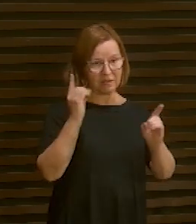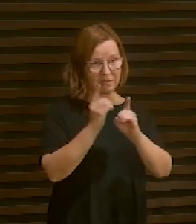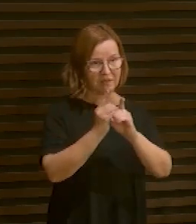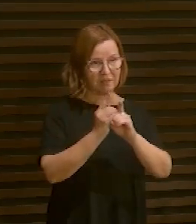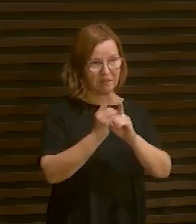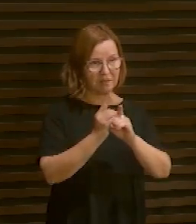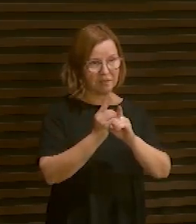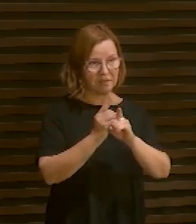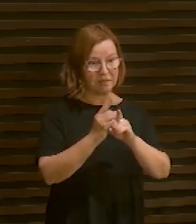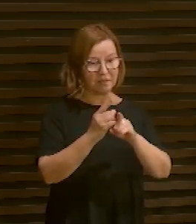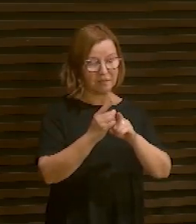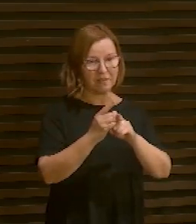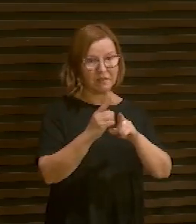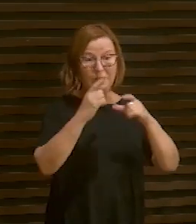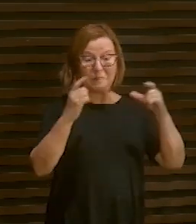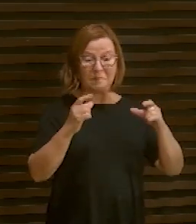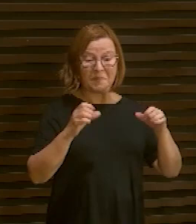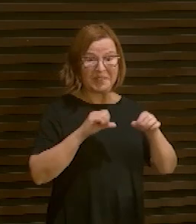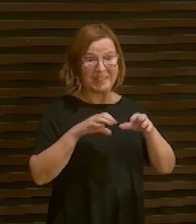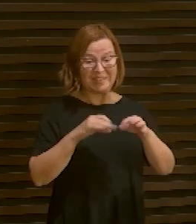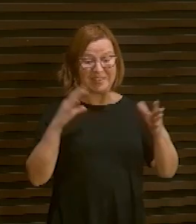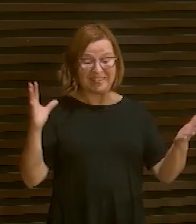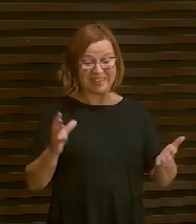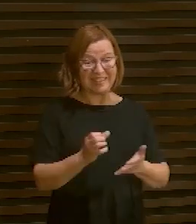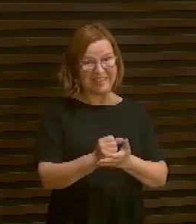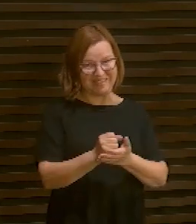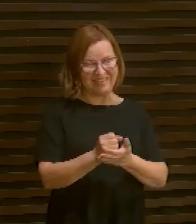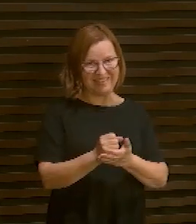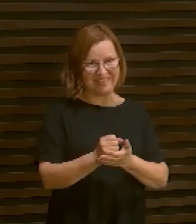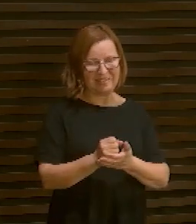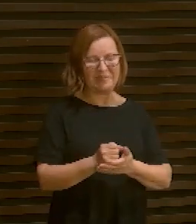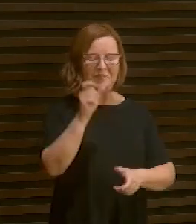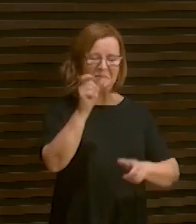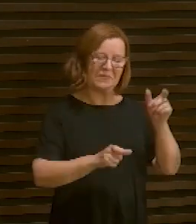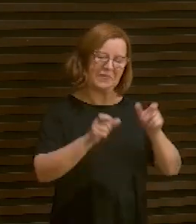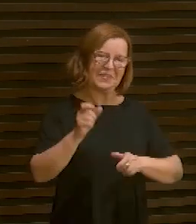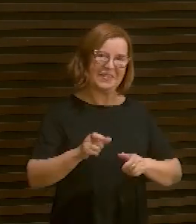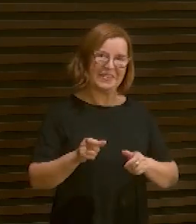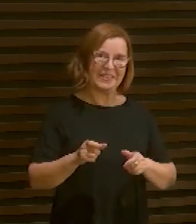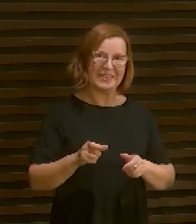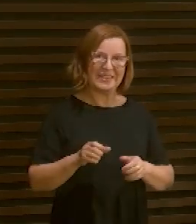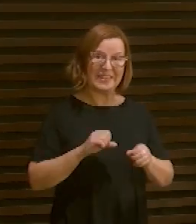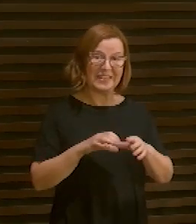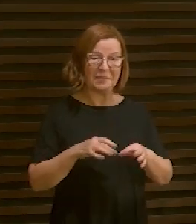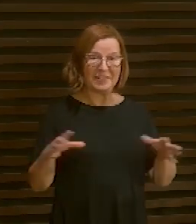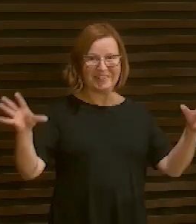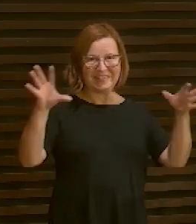maior doutrina da redenção do homem. A doutrina da união.